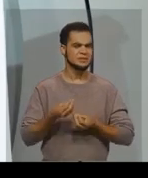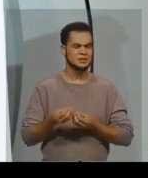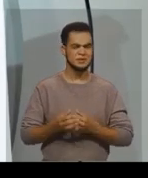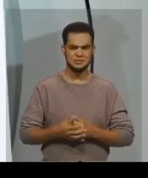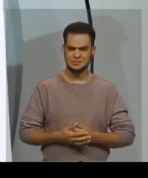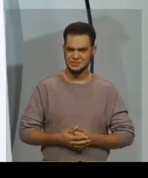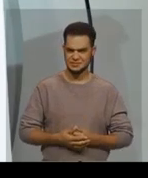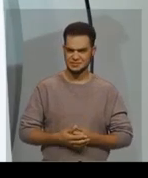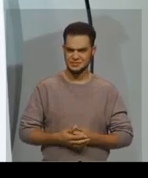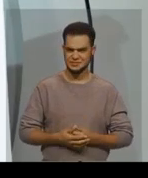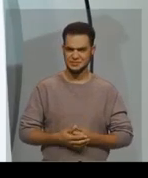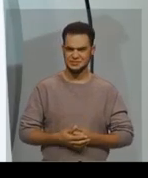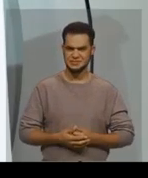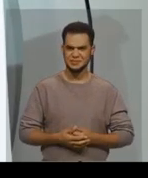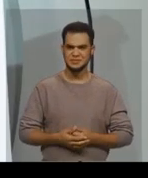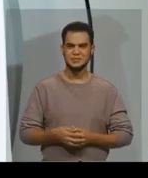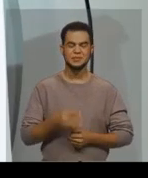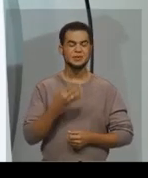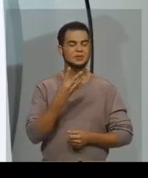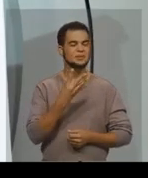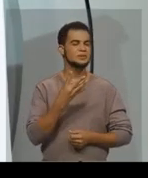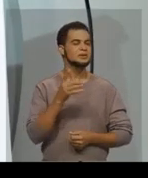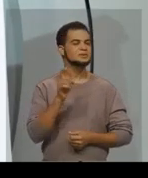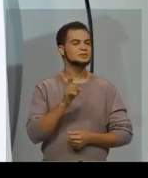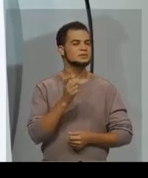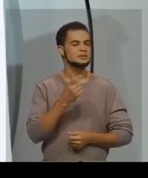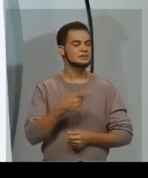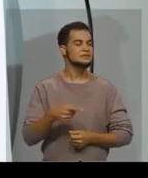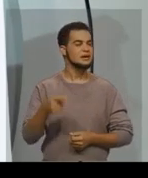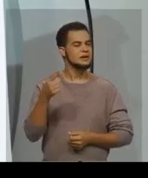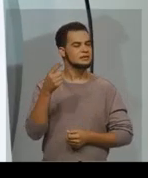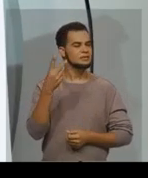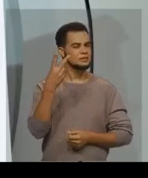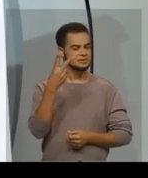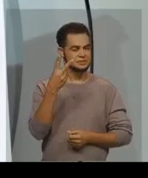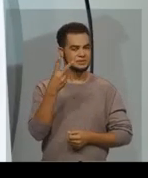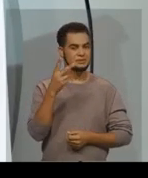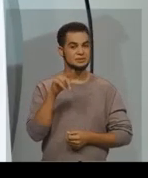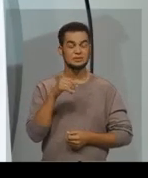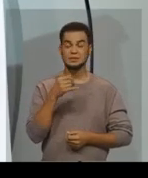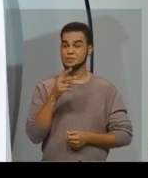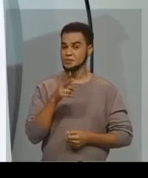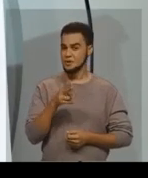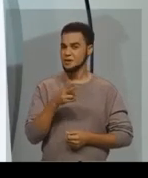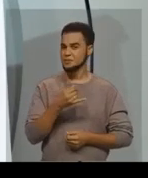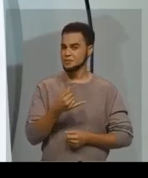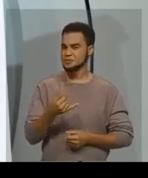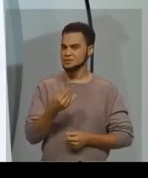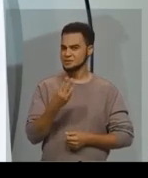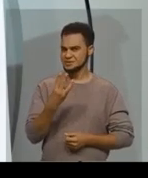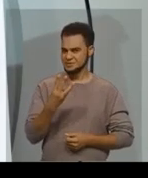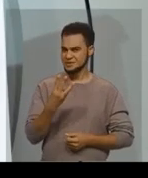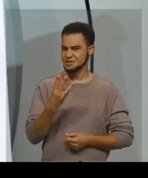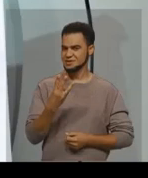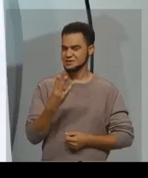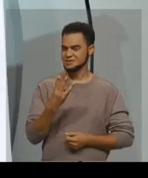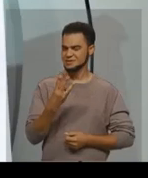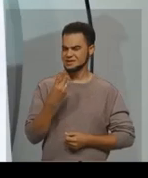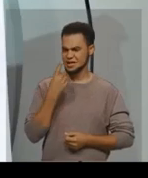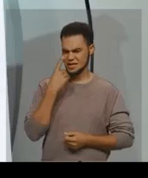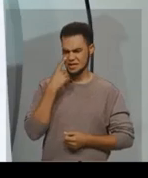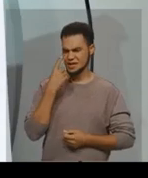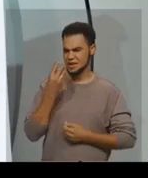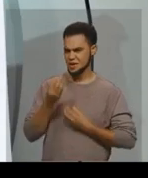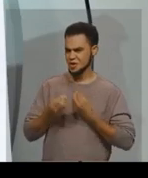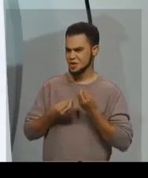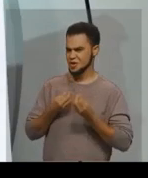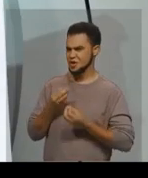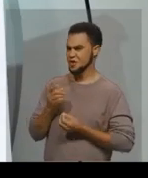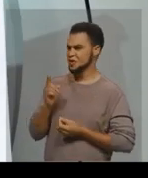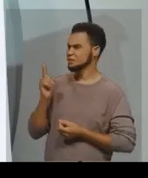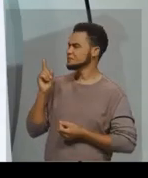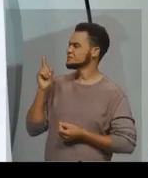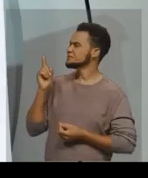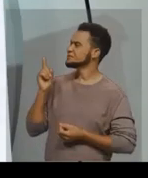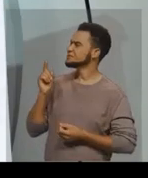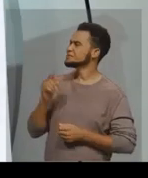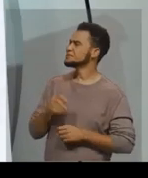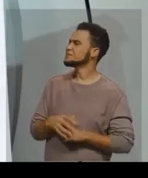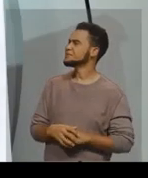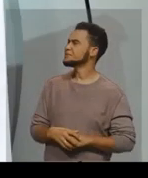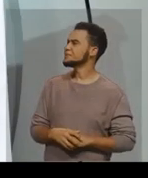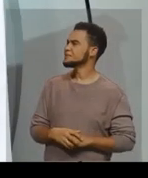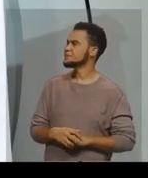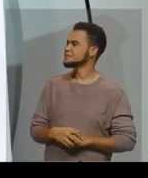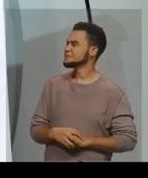4x elevado ao quadrado, que é igual a menos 3. X elevado ao quadrado é menos 3